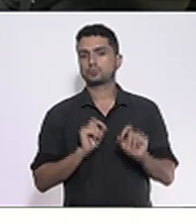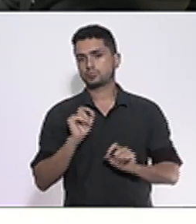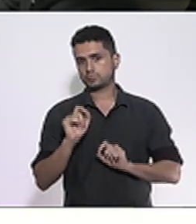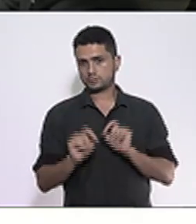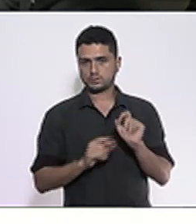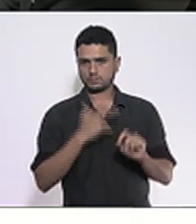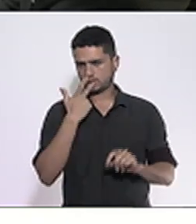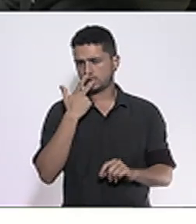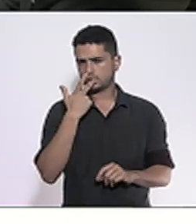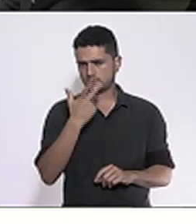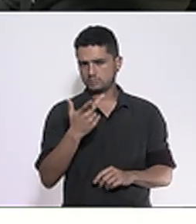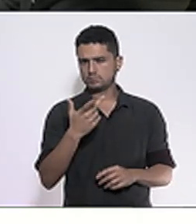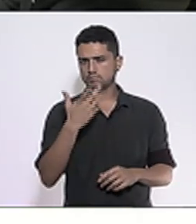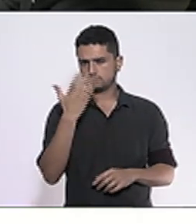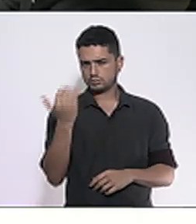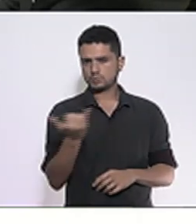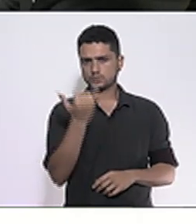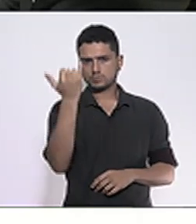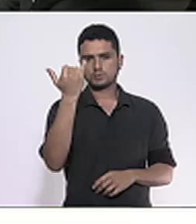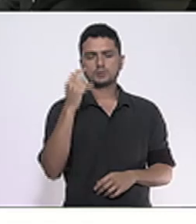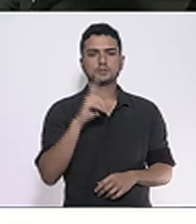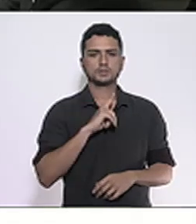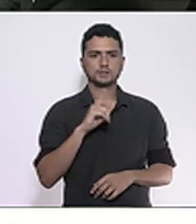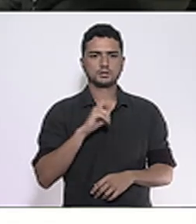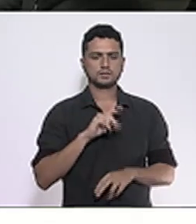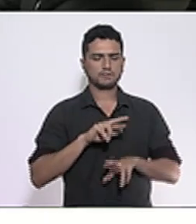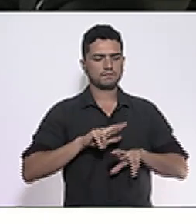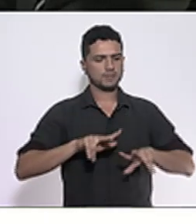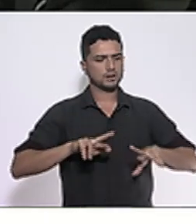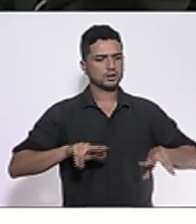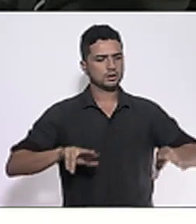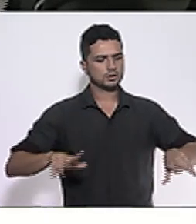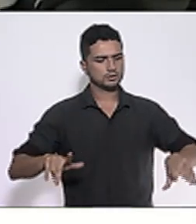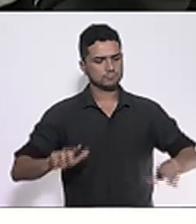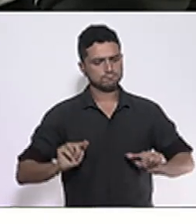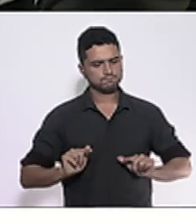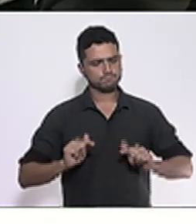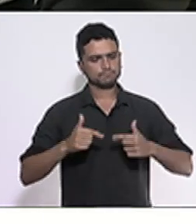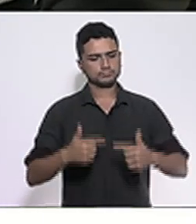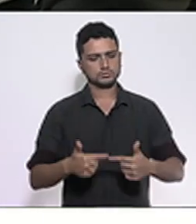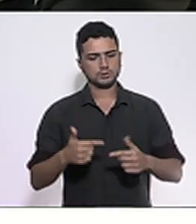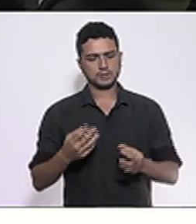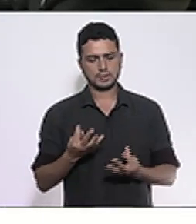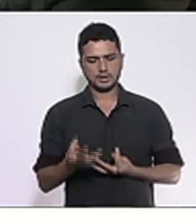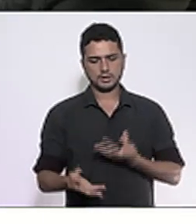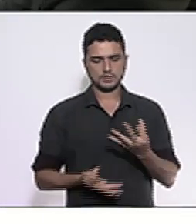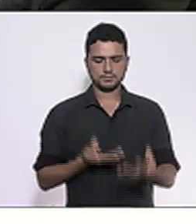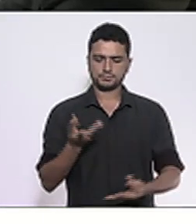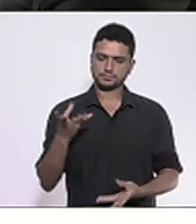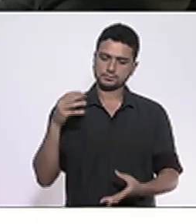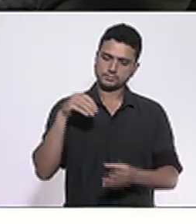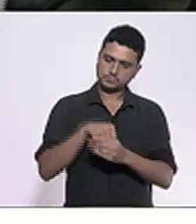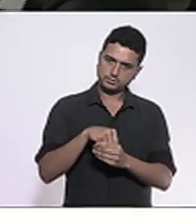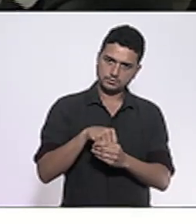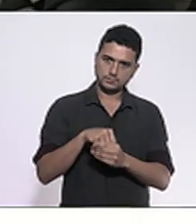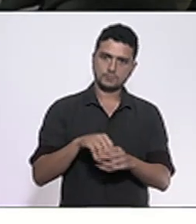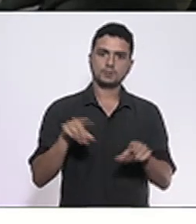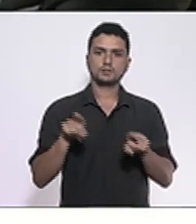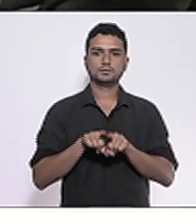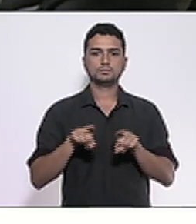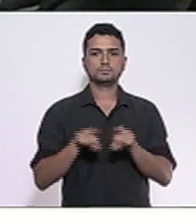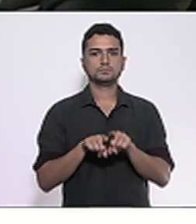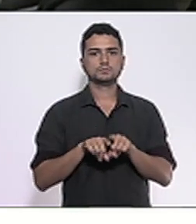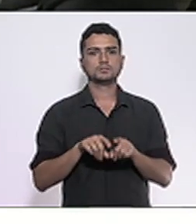reforçando, há diversas iniciativas em tratamento interno, há algumas iniciativas que já